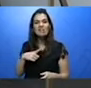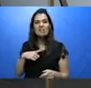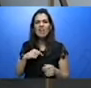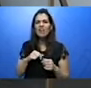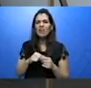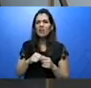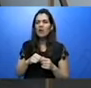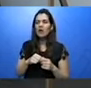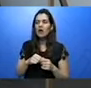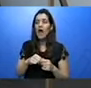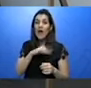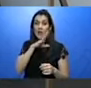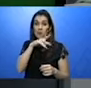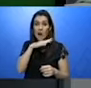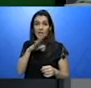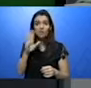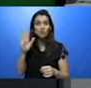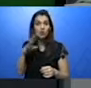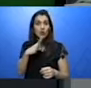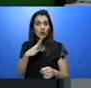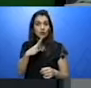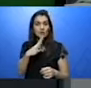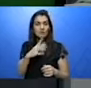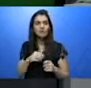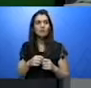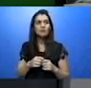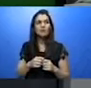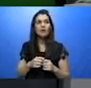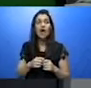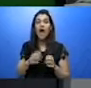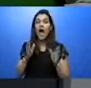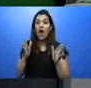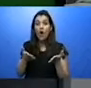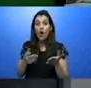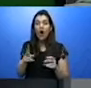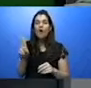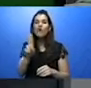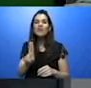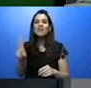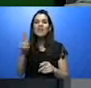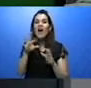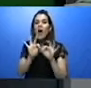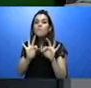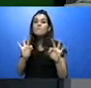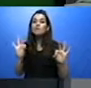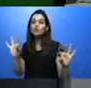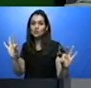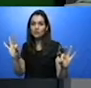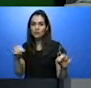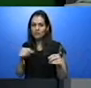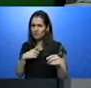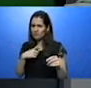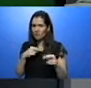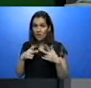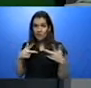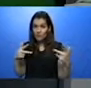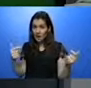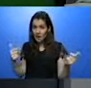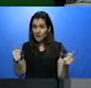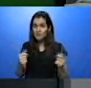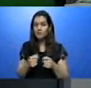conhecemos. Algumas unidades de medida. Então, no nosso dia a dia, nós utilizamos várias medidas, né? Quando vai fazer